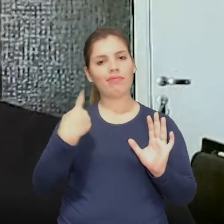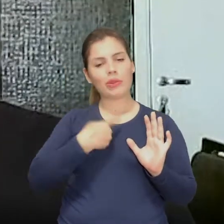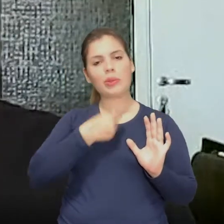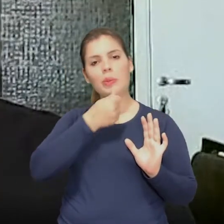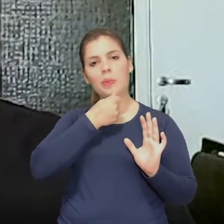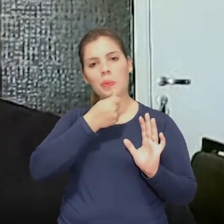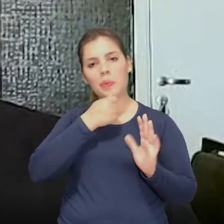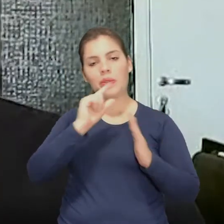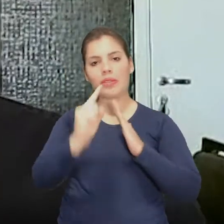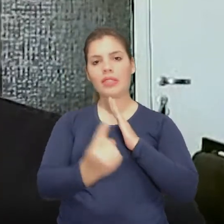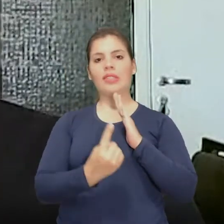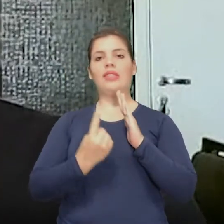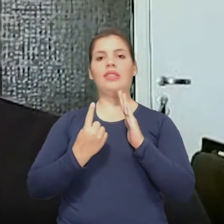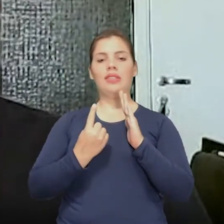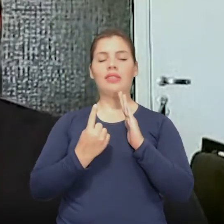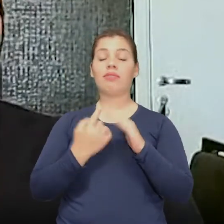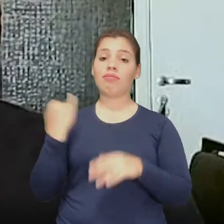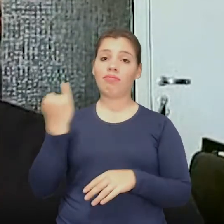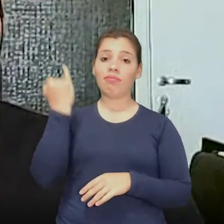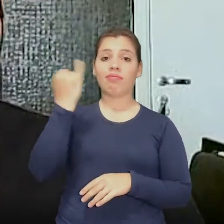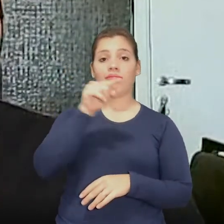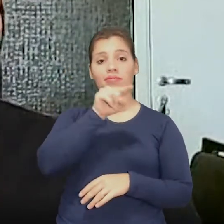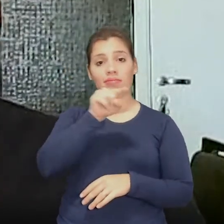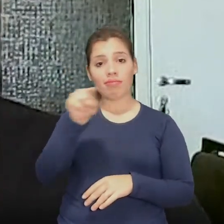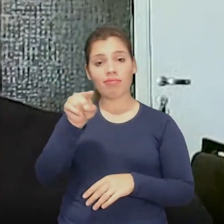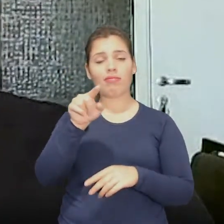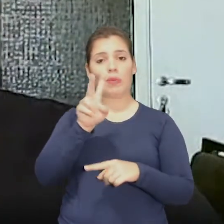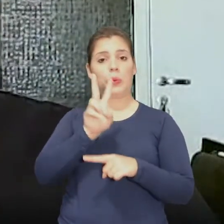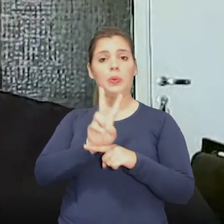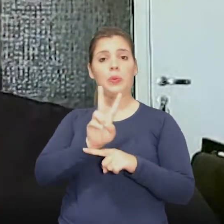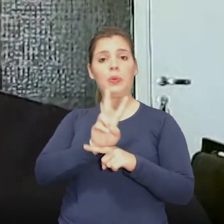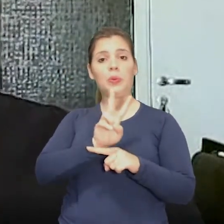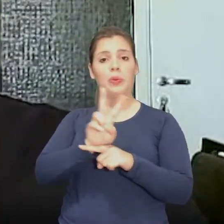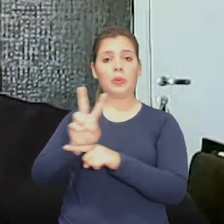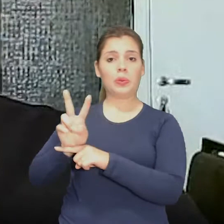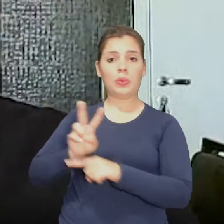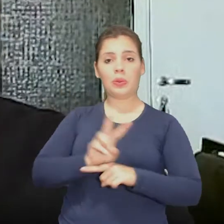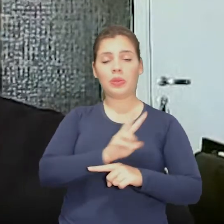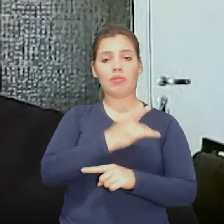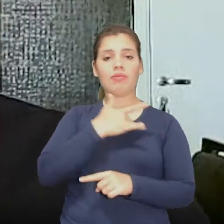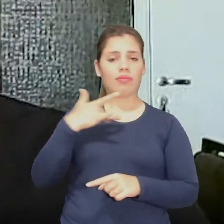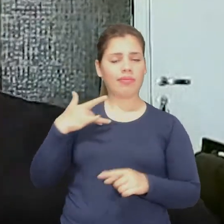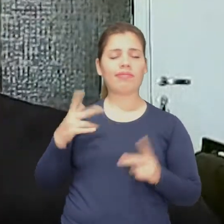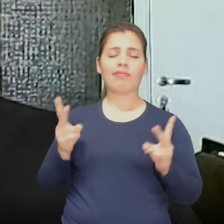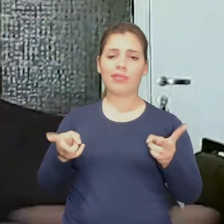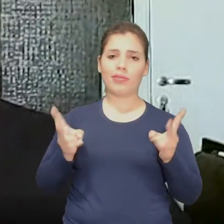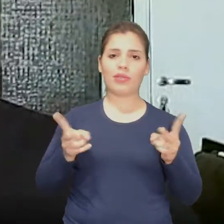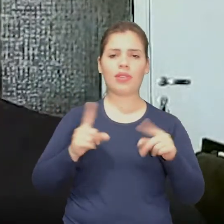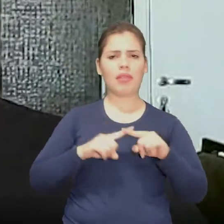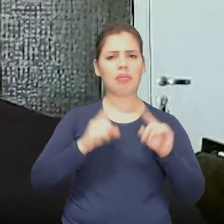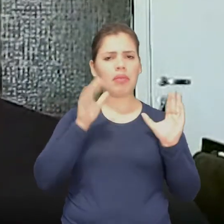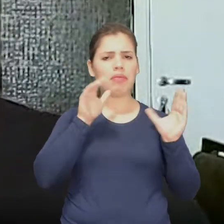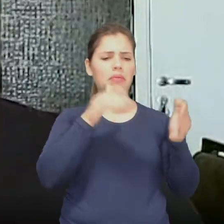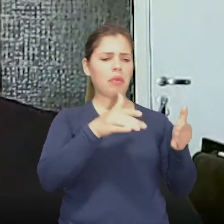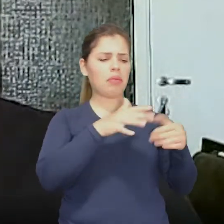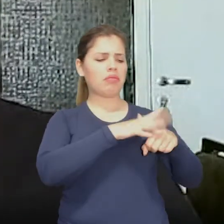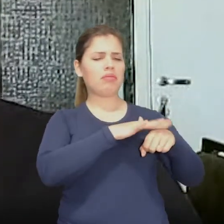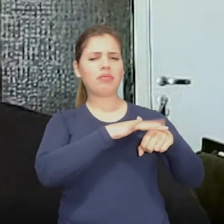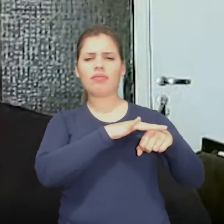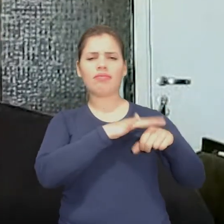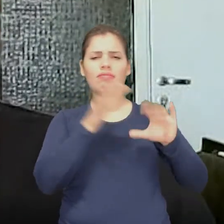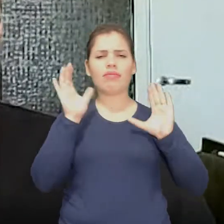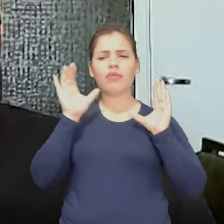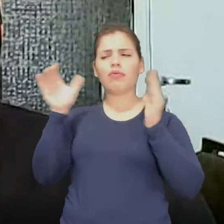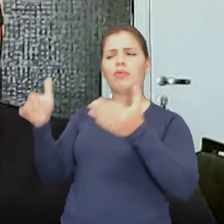e é muito importante você manter a prevenção, manter todas as suas precauções, mas a gente quer mudar um pouco esse